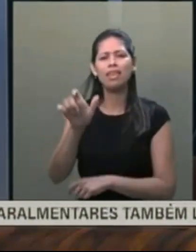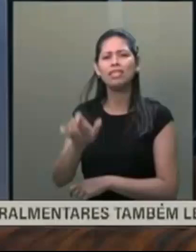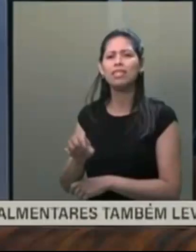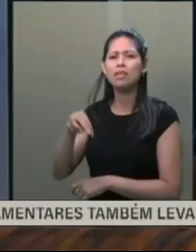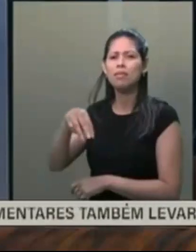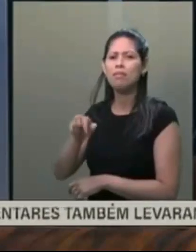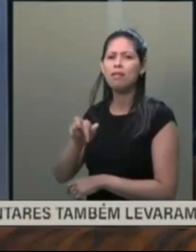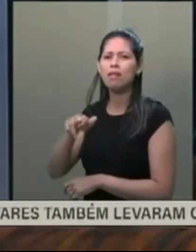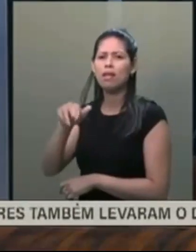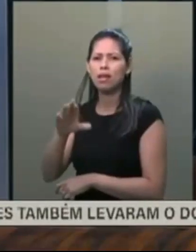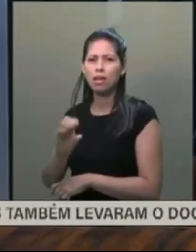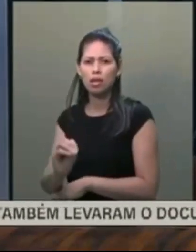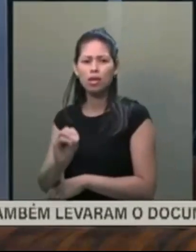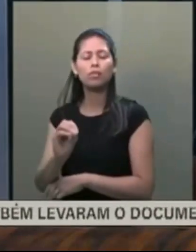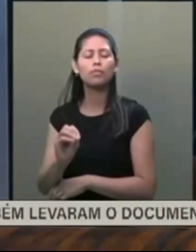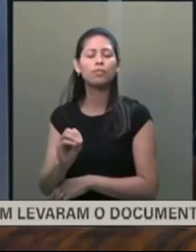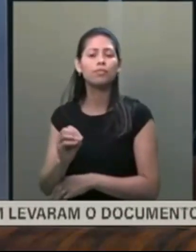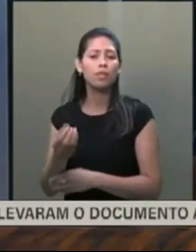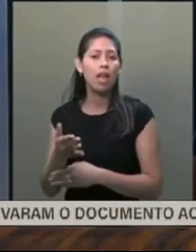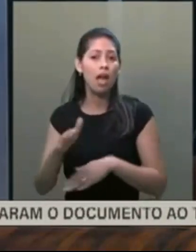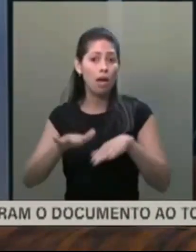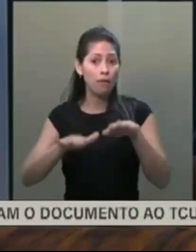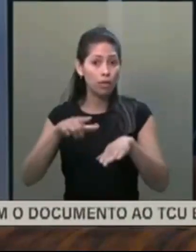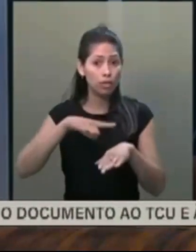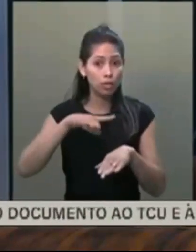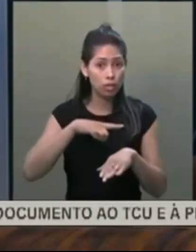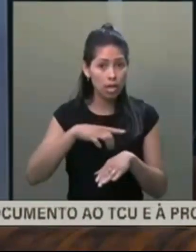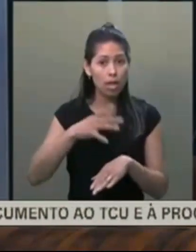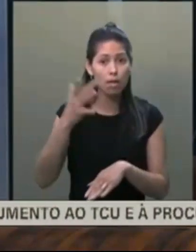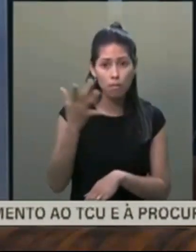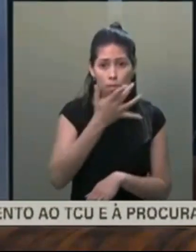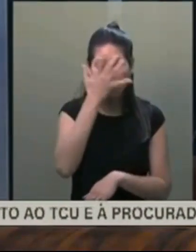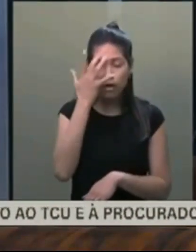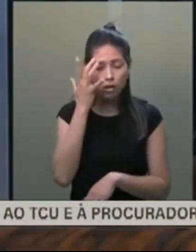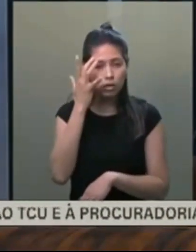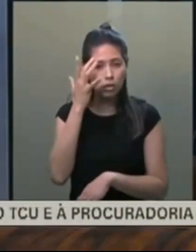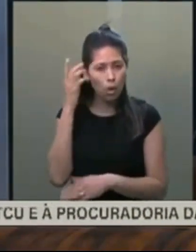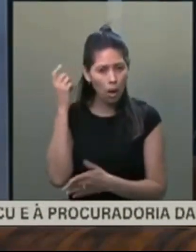governo, com o Congresso, existem eleições